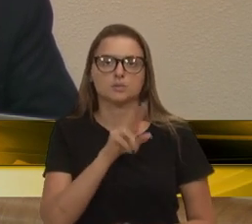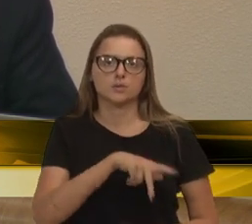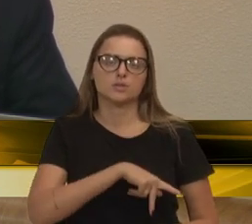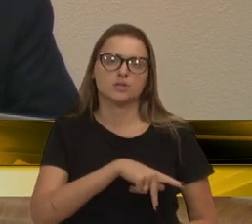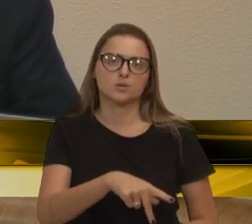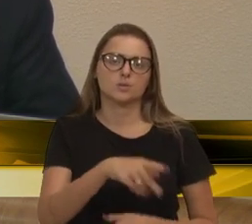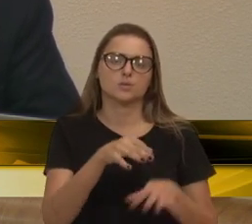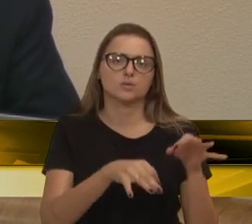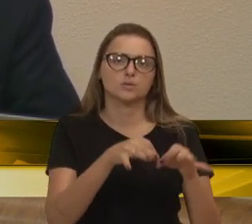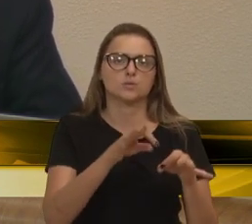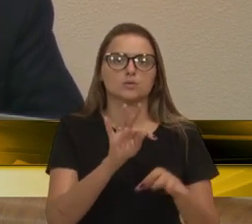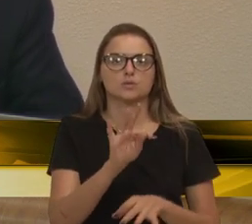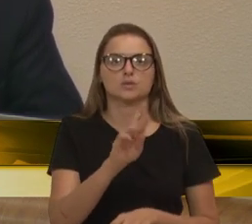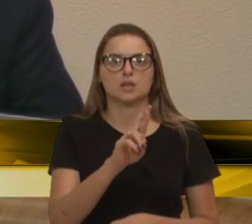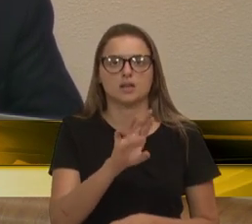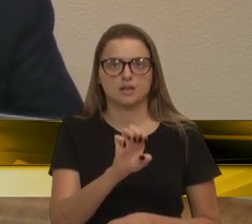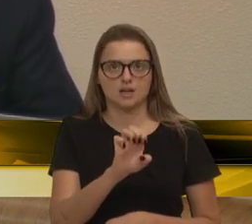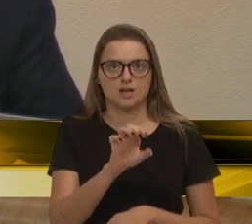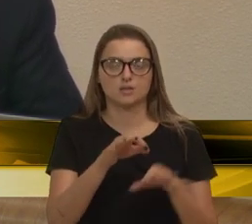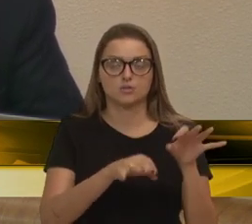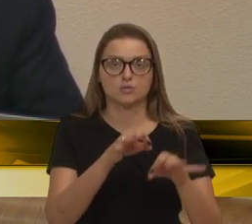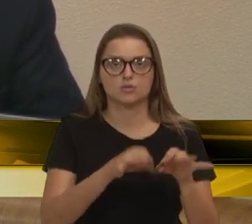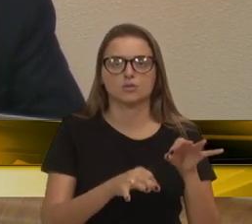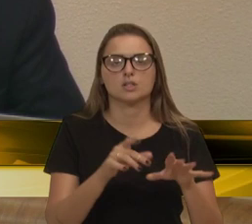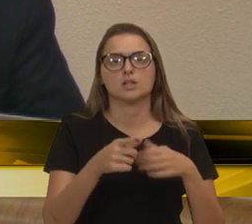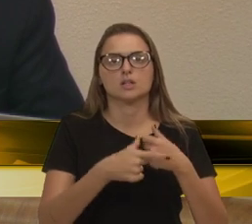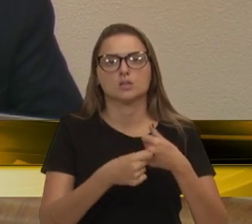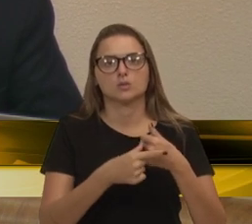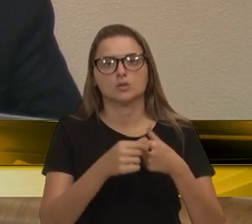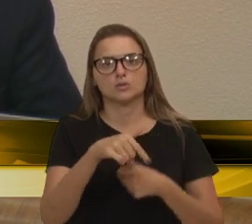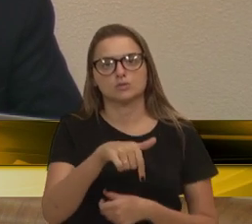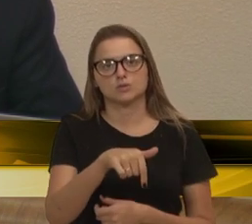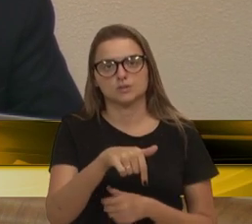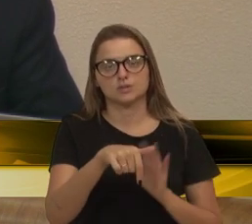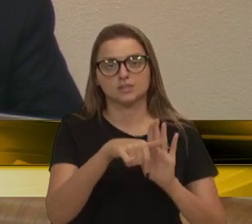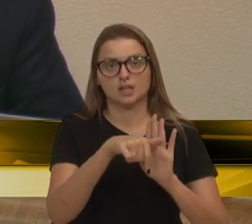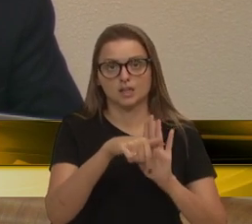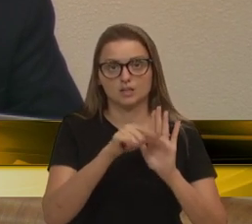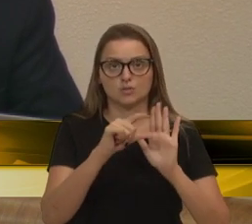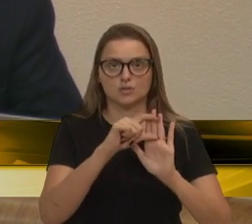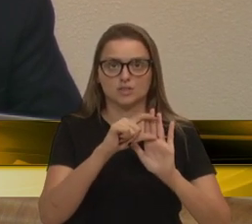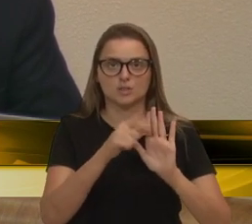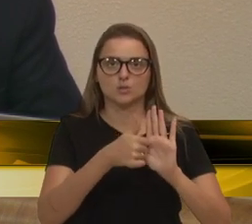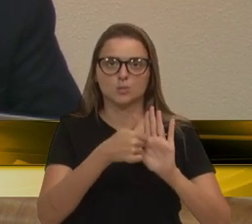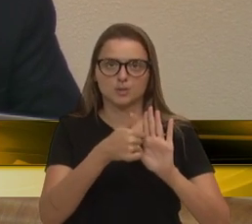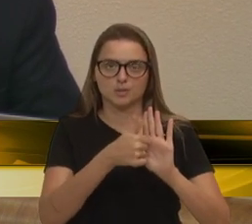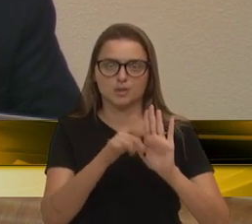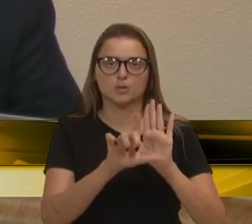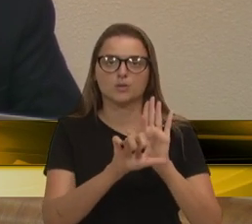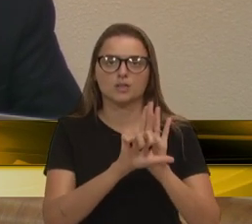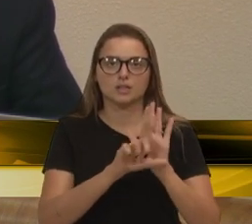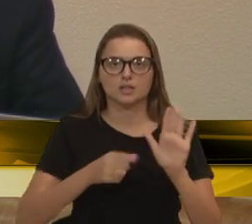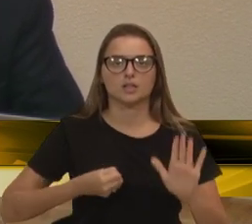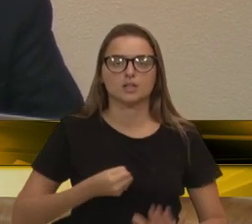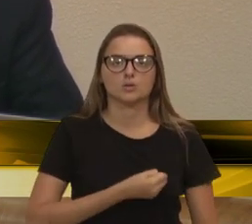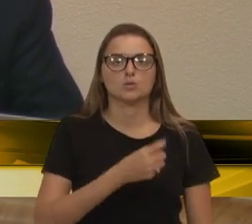do Tribunal de Justiça, nos termos do artigo 7º, inciso 1º, lei